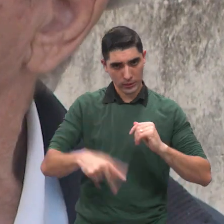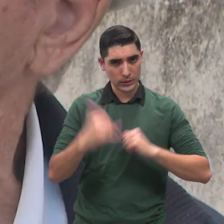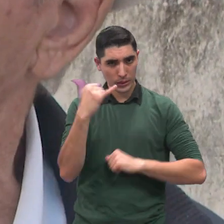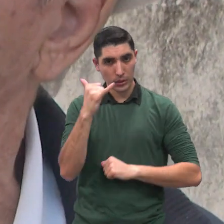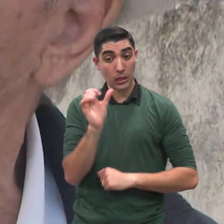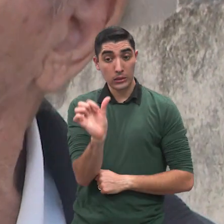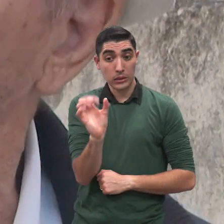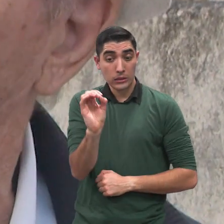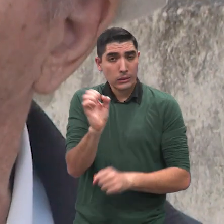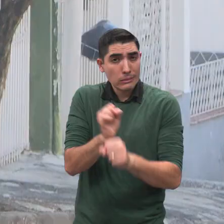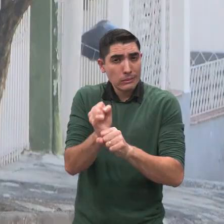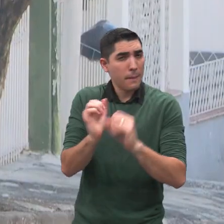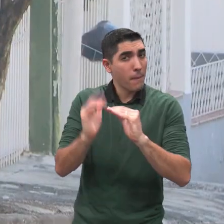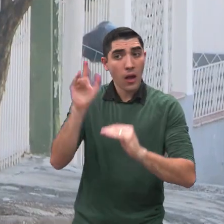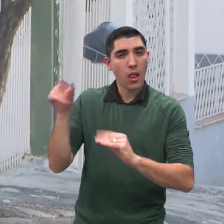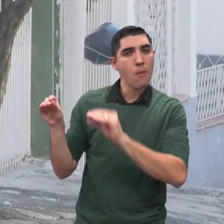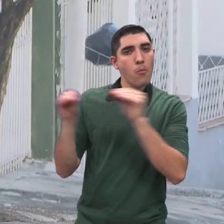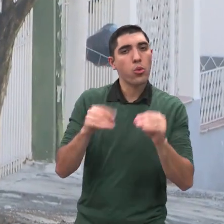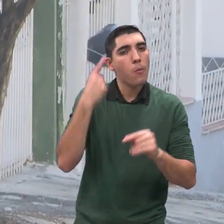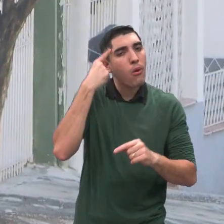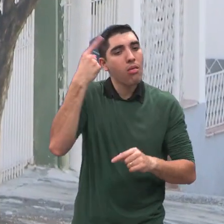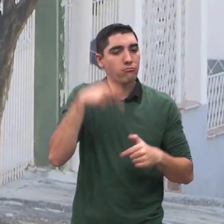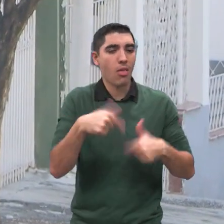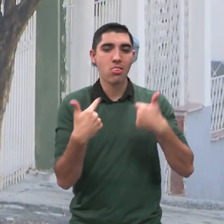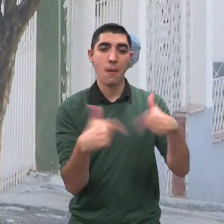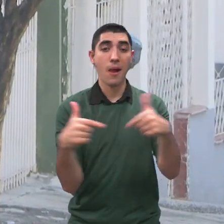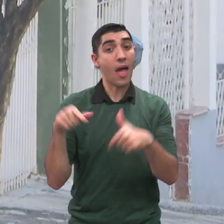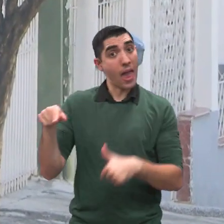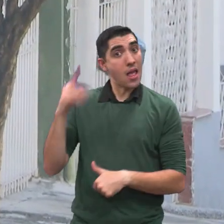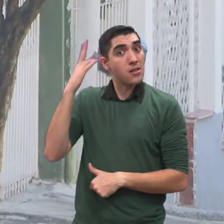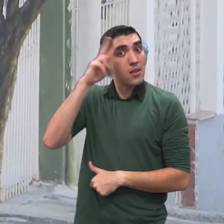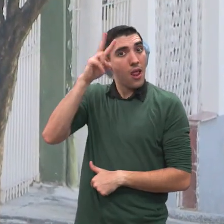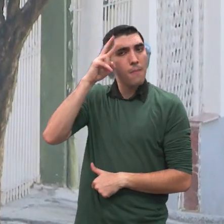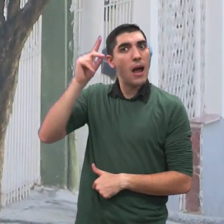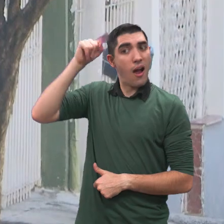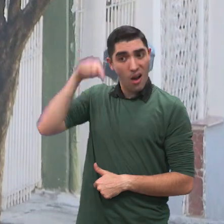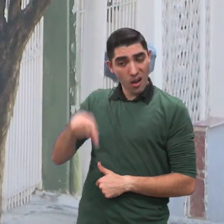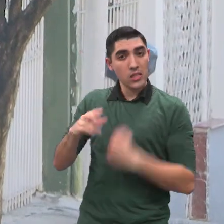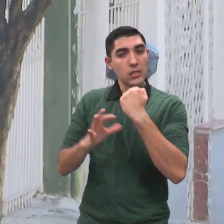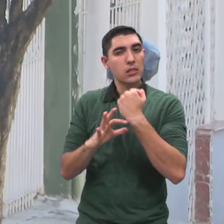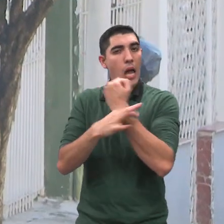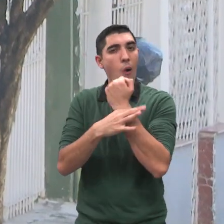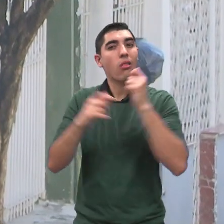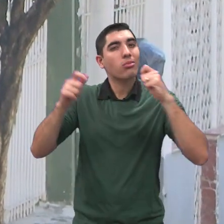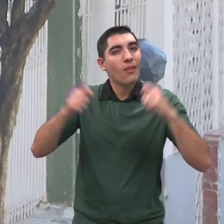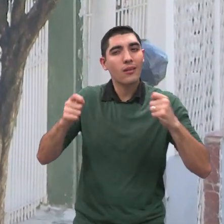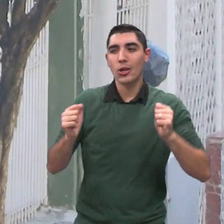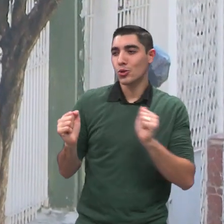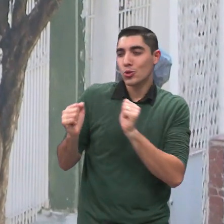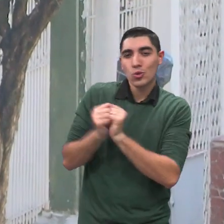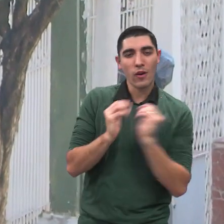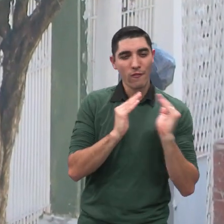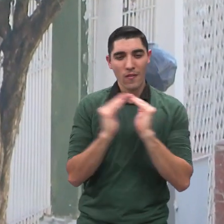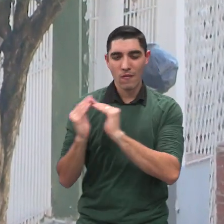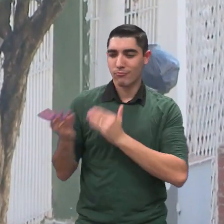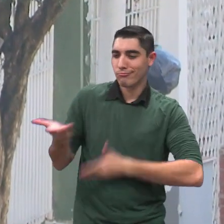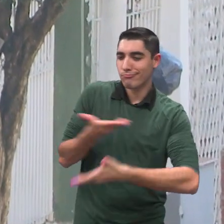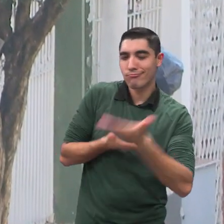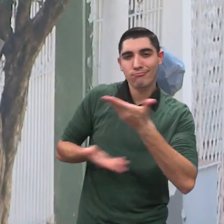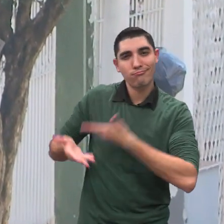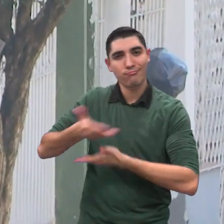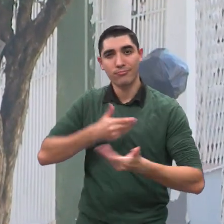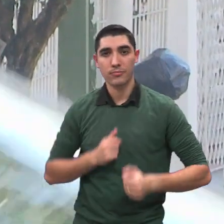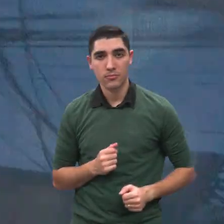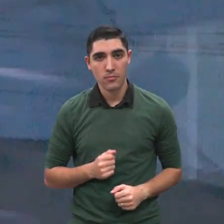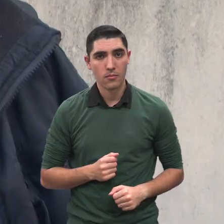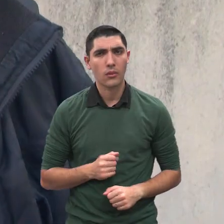para Santana a trabalho. Ele se lembra bem do tempo em que a segurança permitia uma convivência mais aberta entre